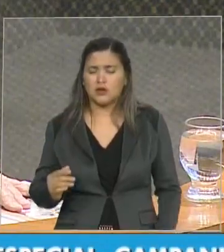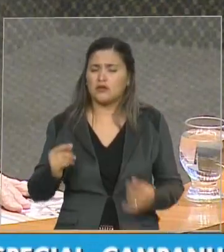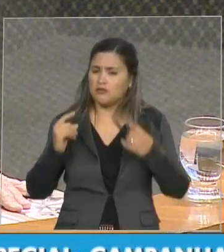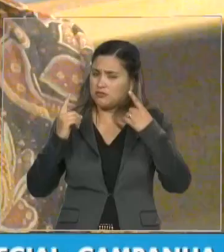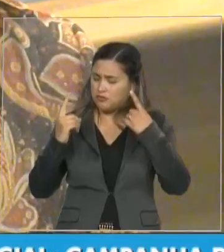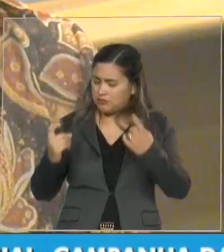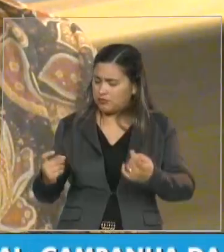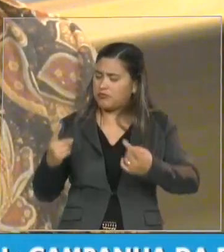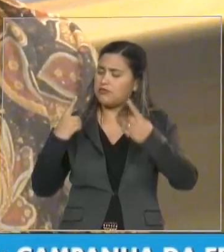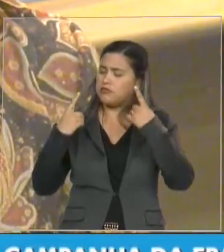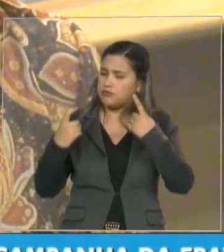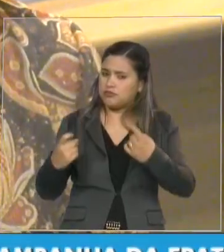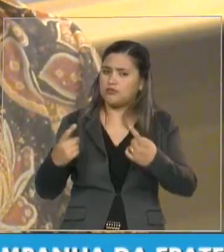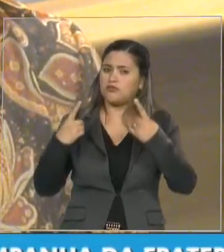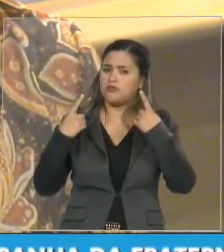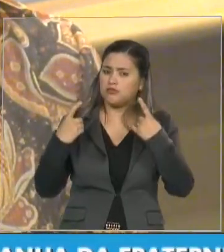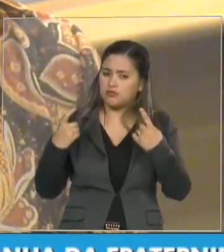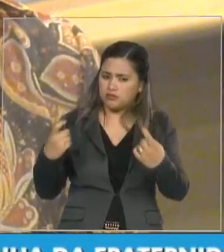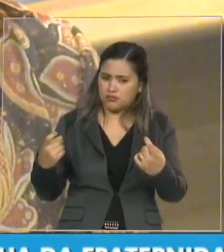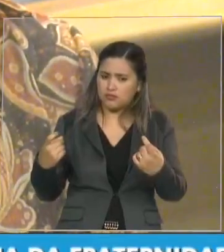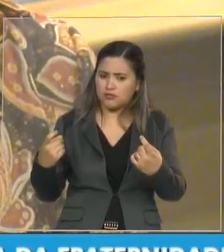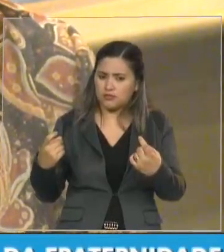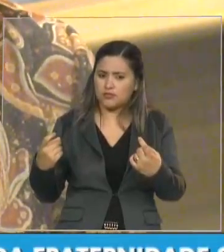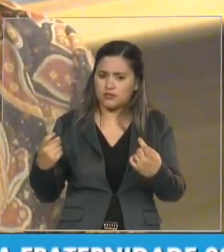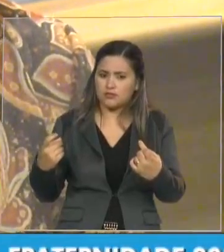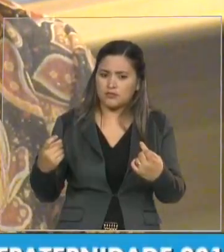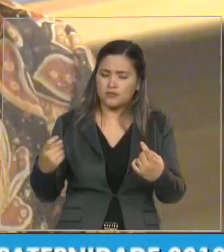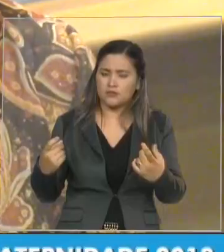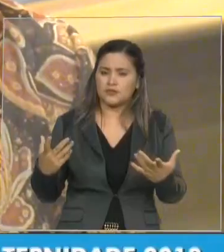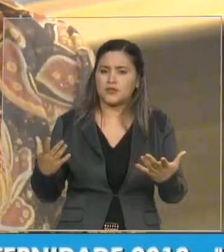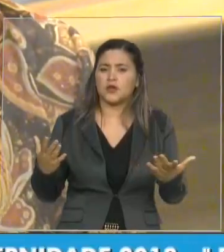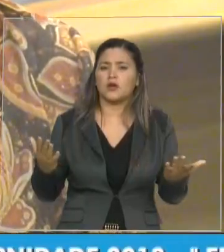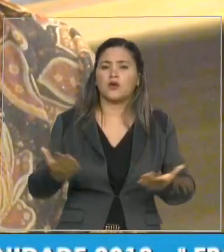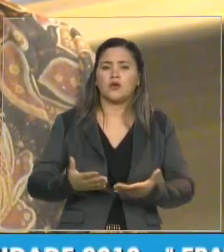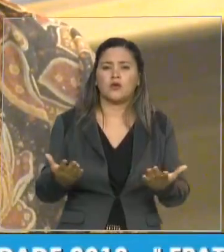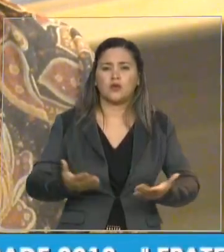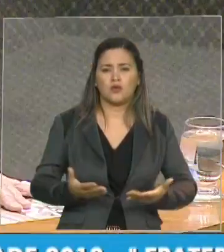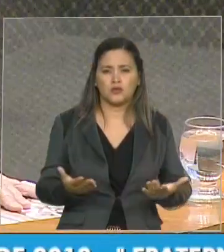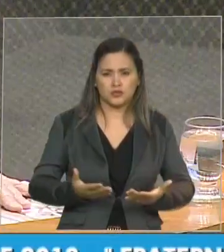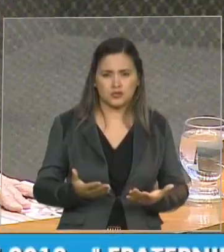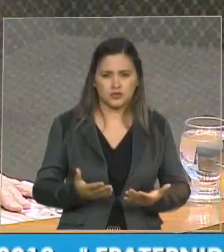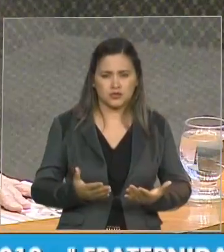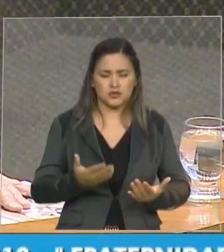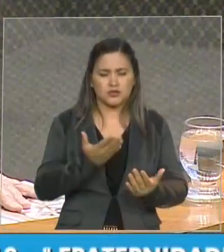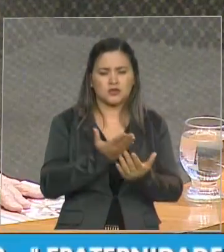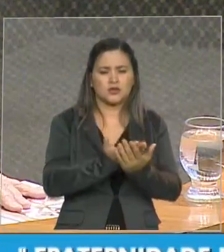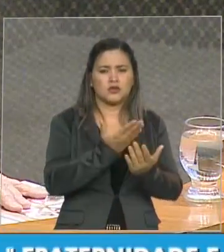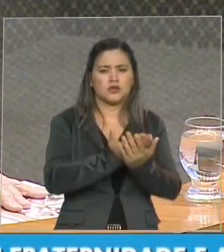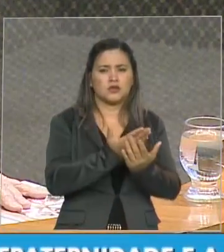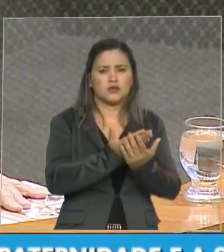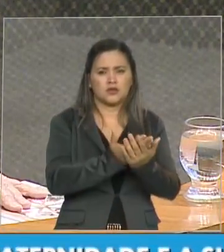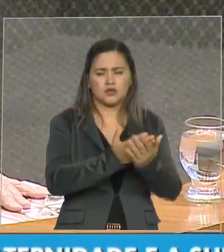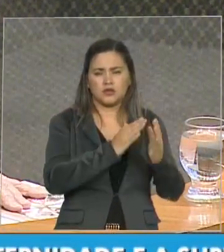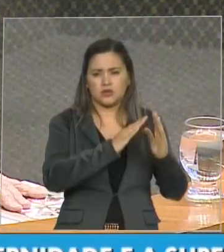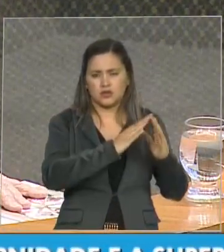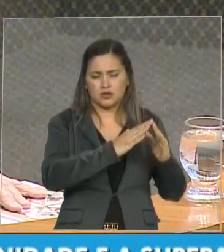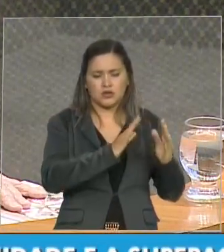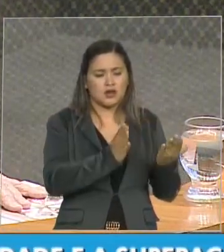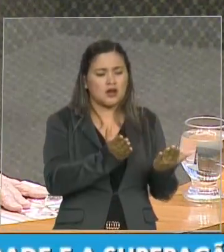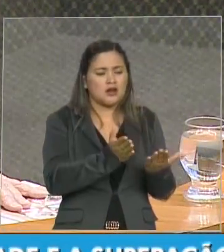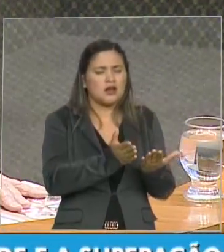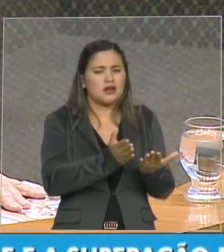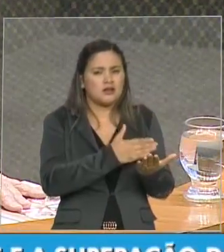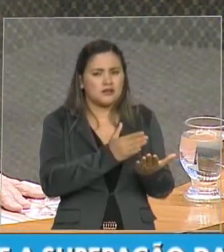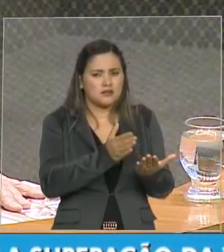encontramos um pouco enfeitada nos nossos livros escolares. Mas tem outra